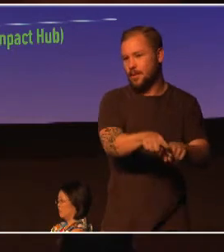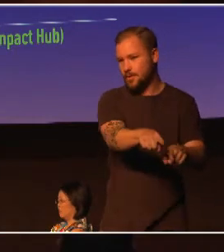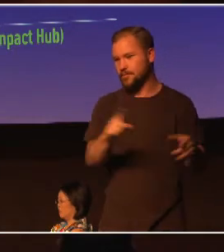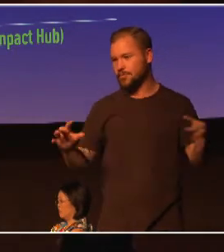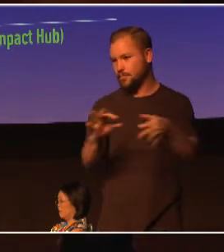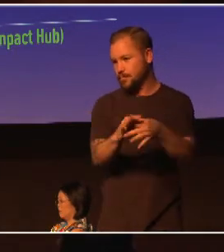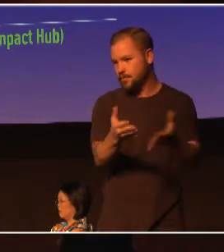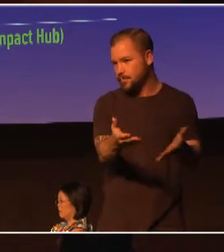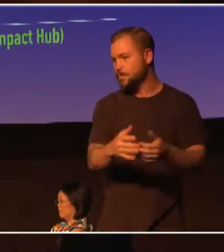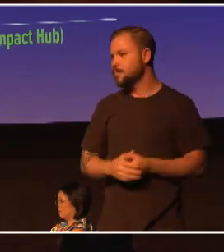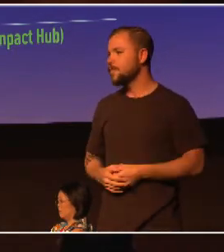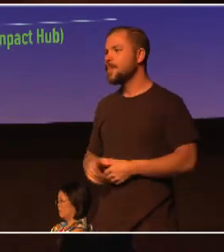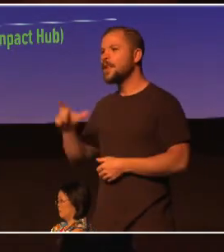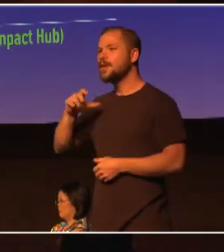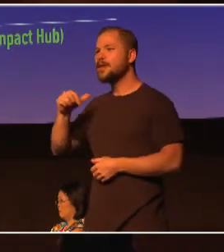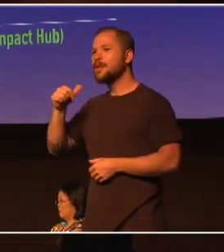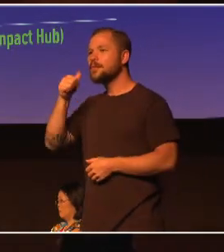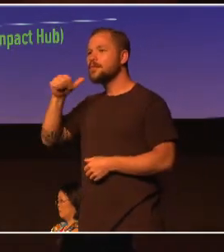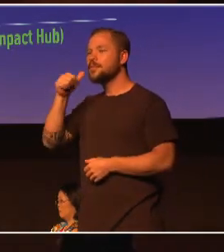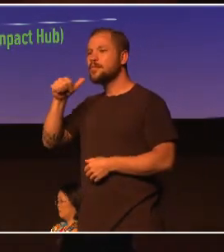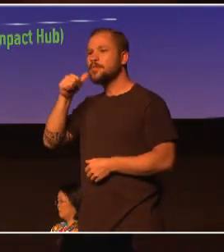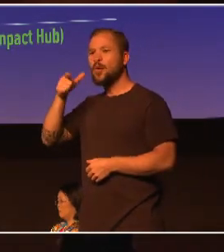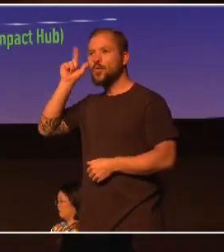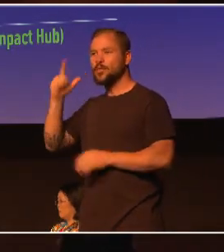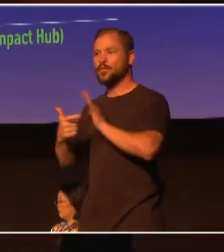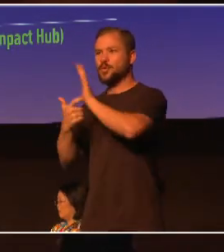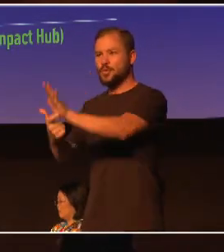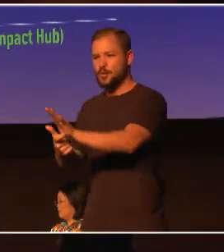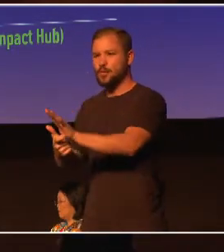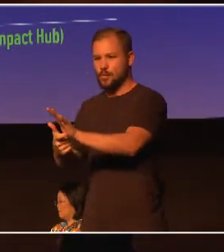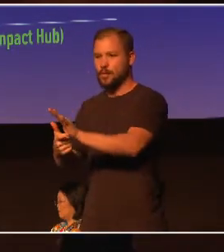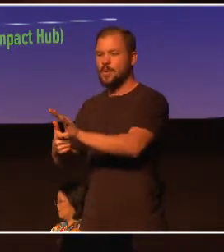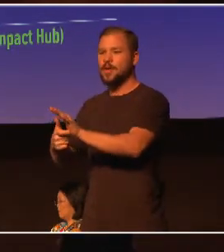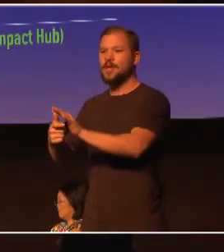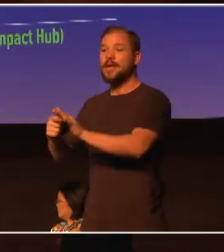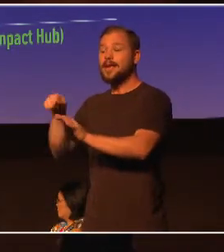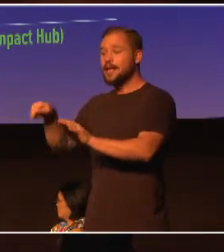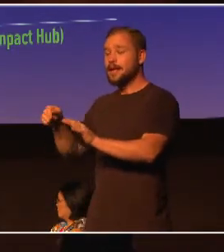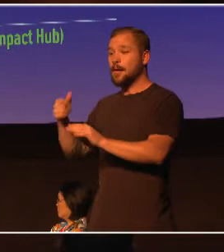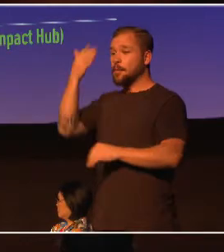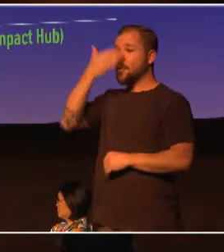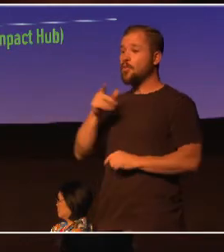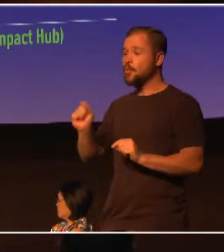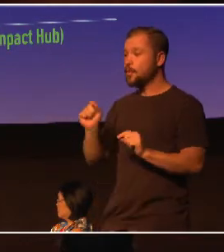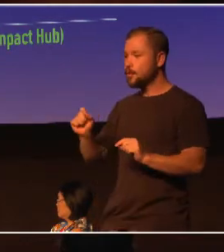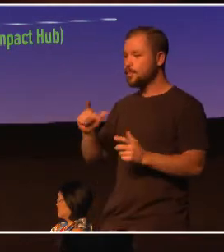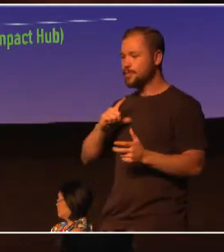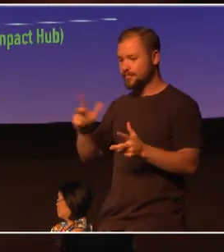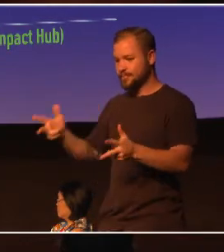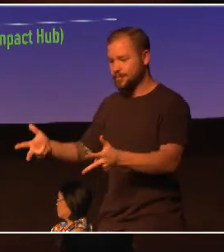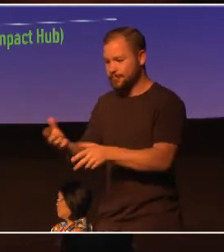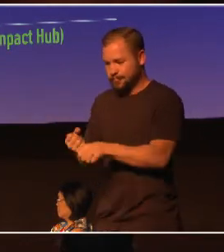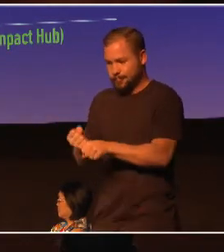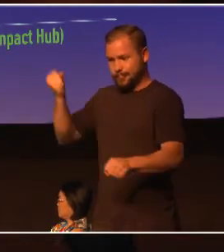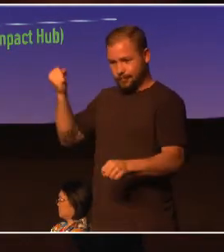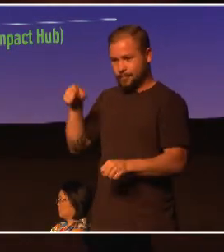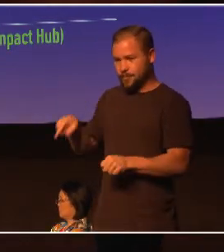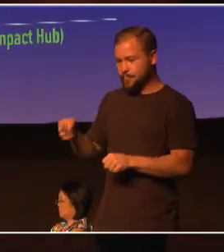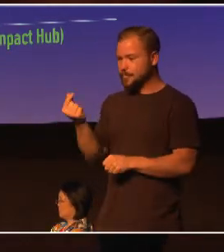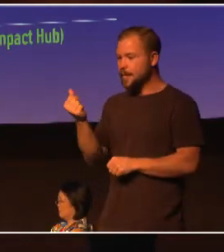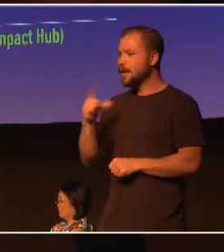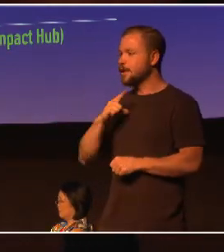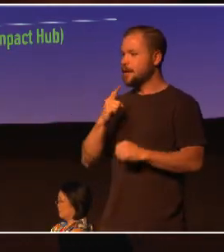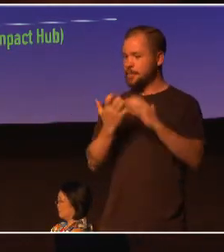mostrou ontem, quem quiser ver, busca McKinsey Diversidade, que prova que tem mais lucratividade, né? Empresas que têm